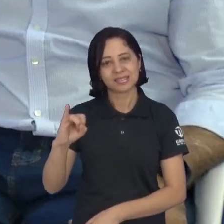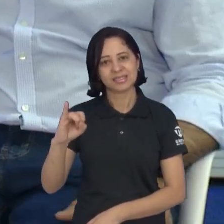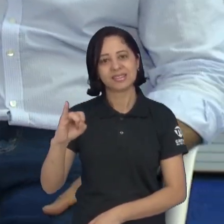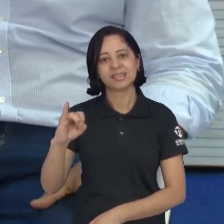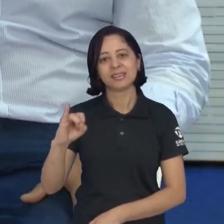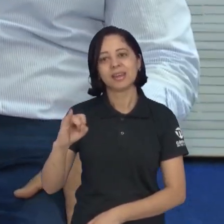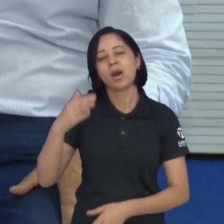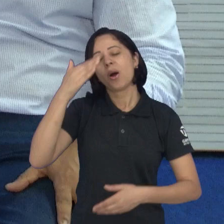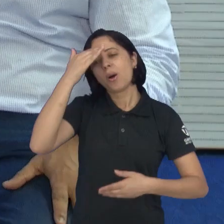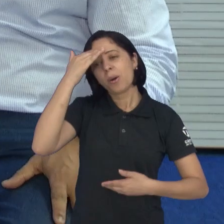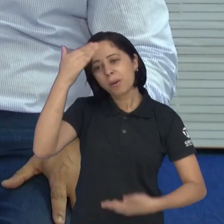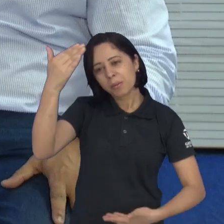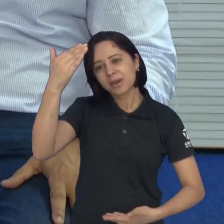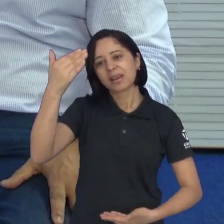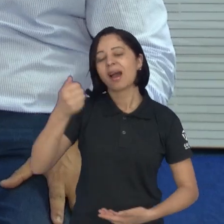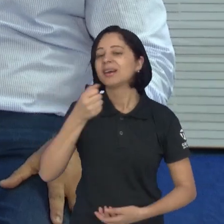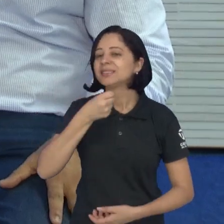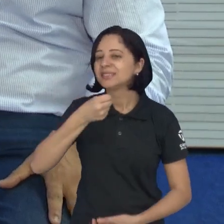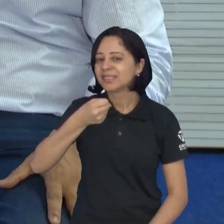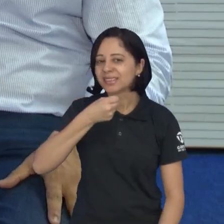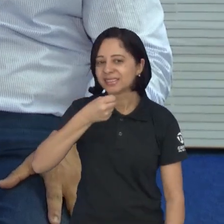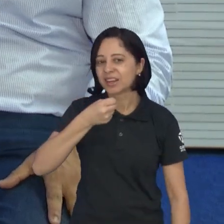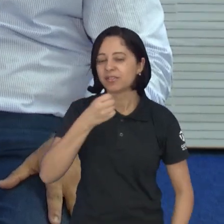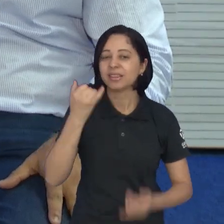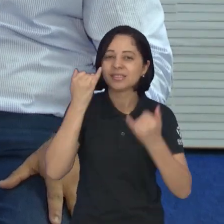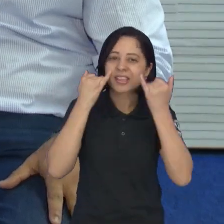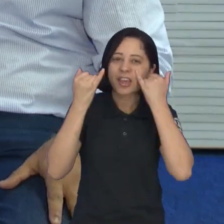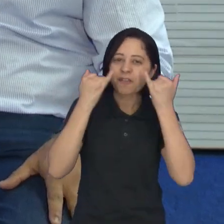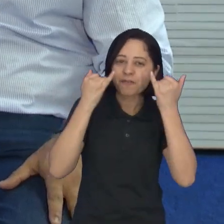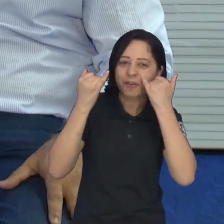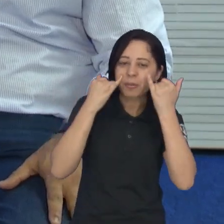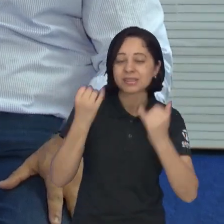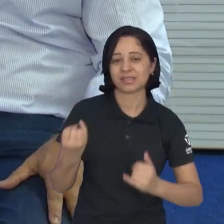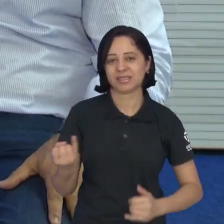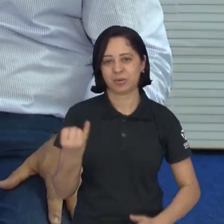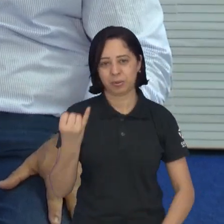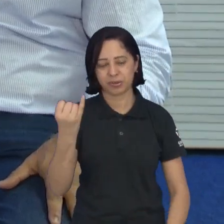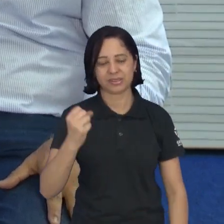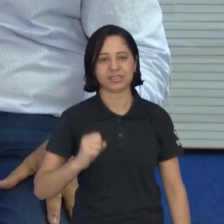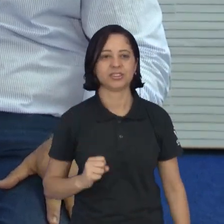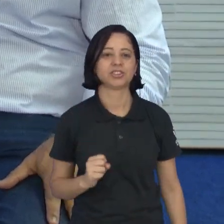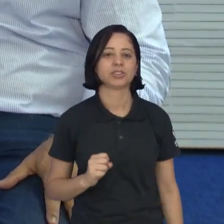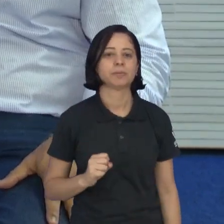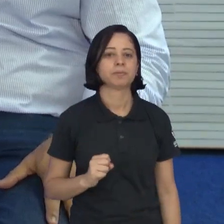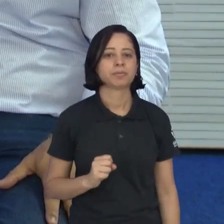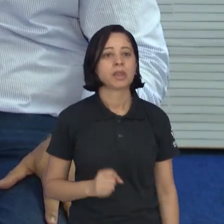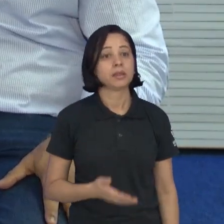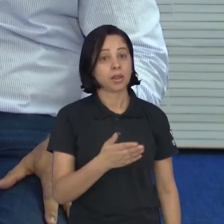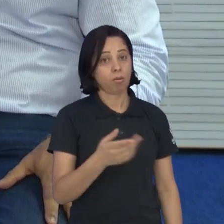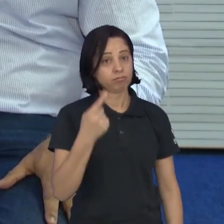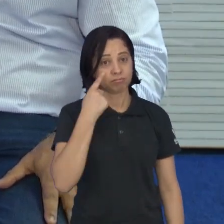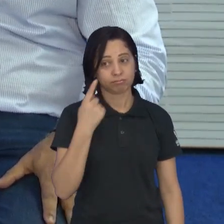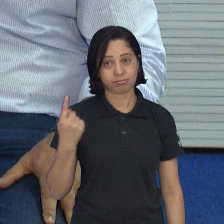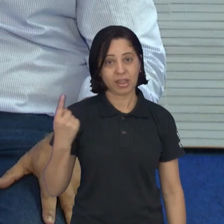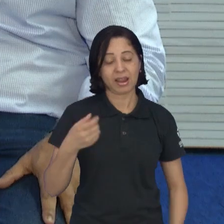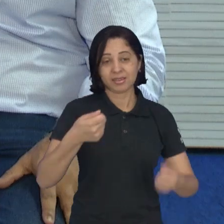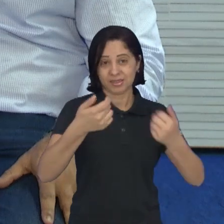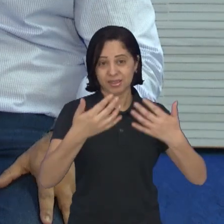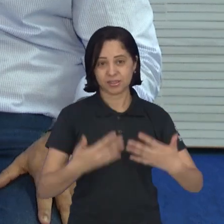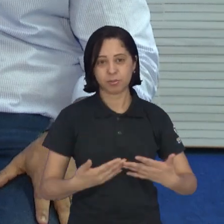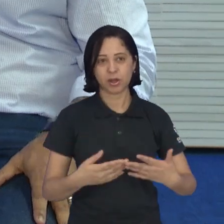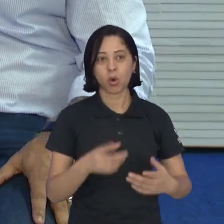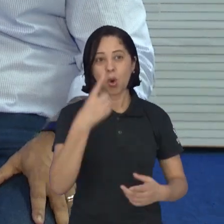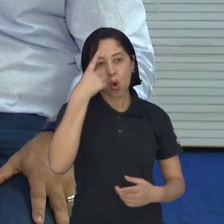por vir, viu? Sempre tem informações muito importantes para a gente. E Guaraci, a Dani estava falando então sobre, né, o Dia